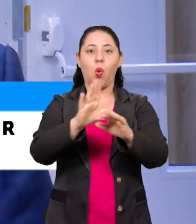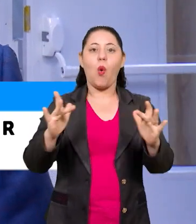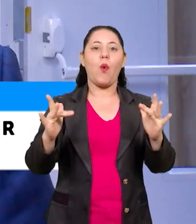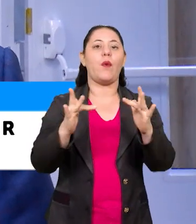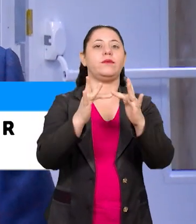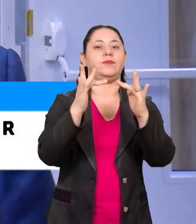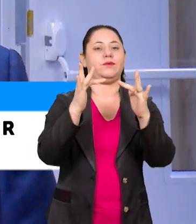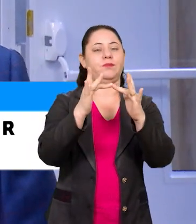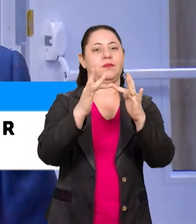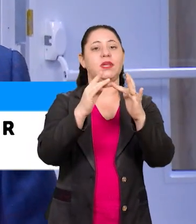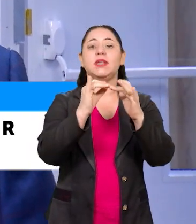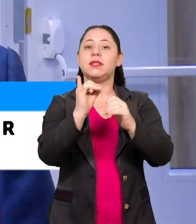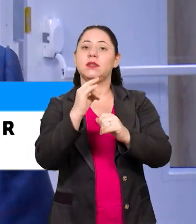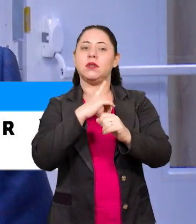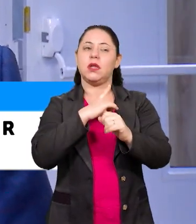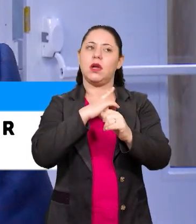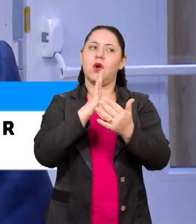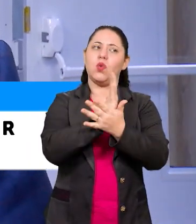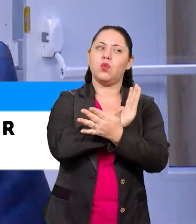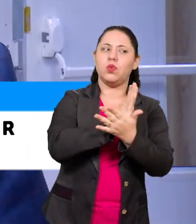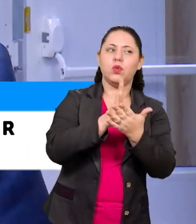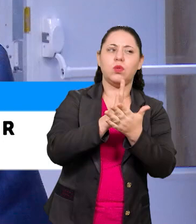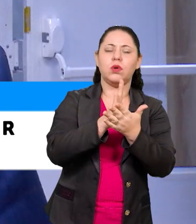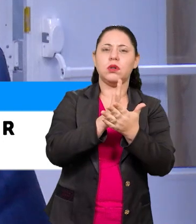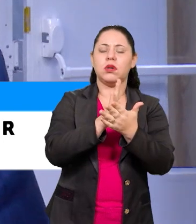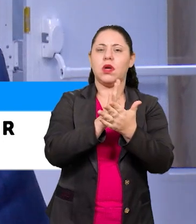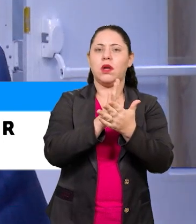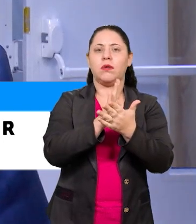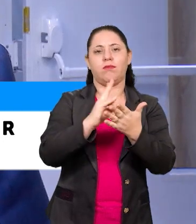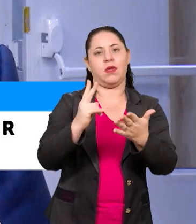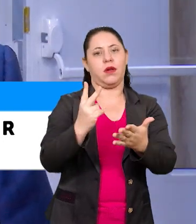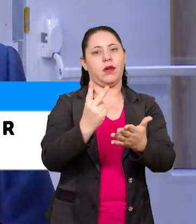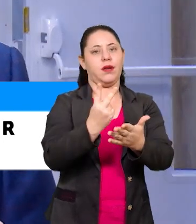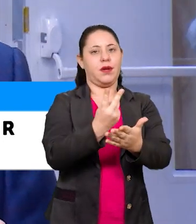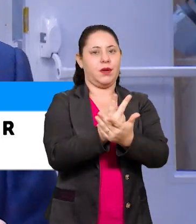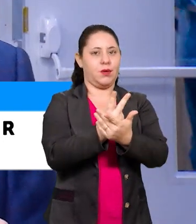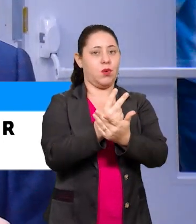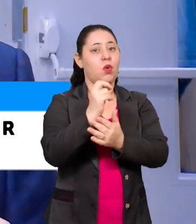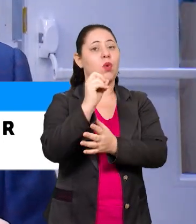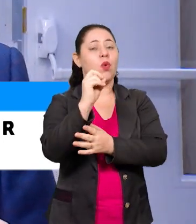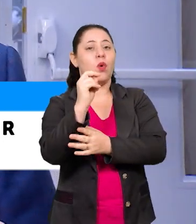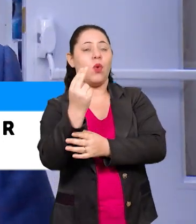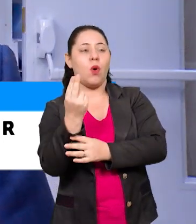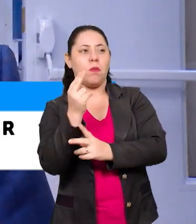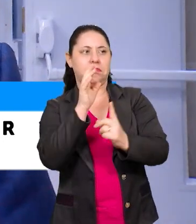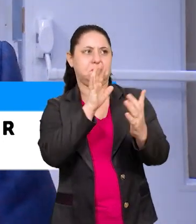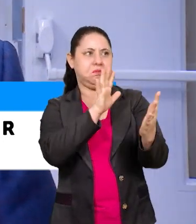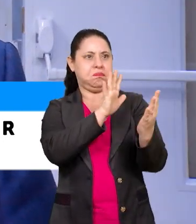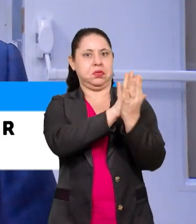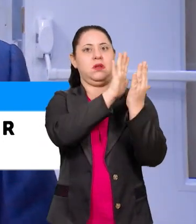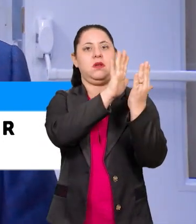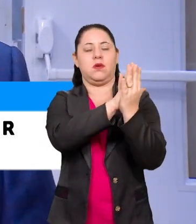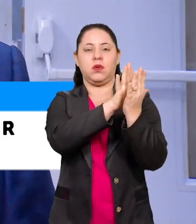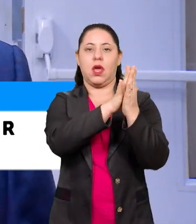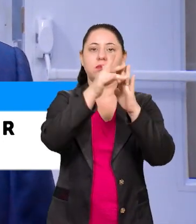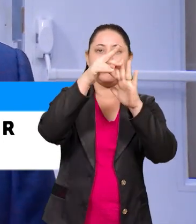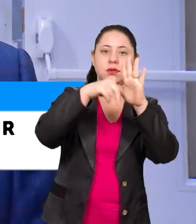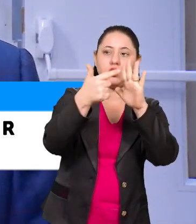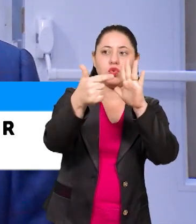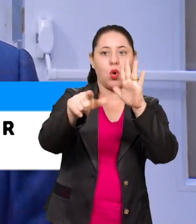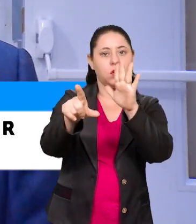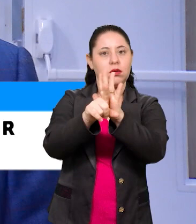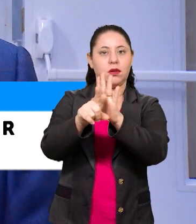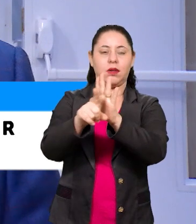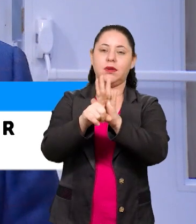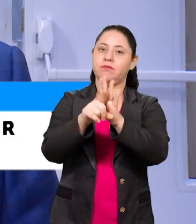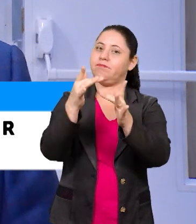é com relação à constitucionalidade e se ele incorreria algum tipo de vício de iniciativa ou afrontar